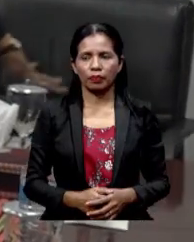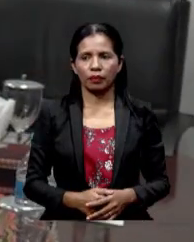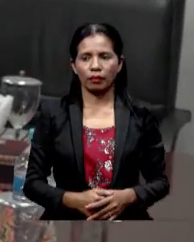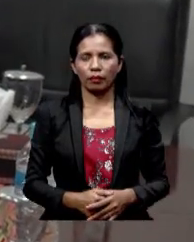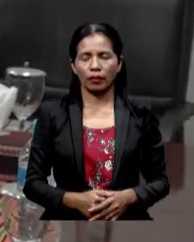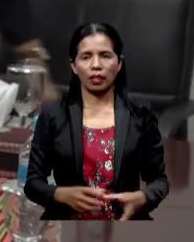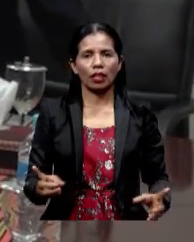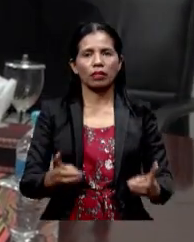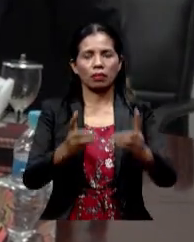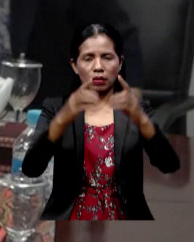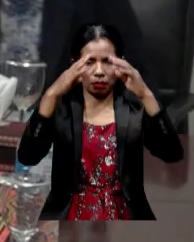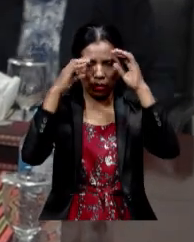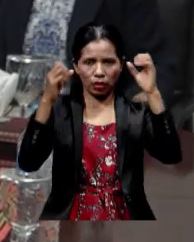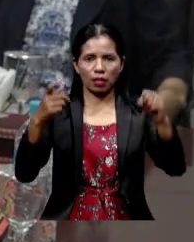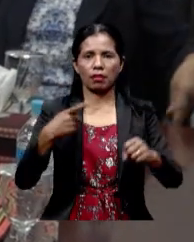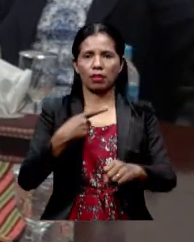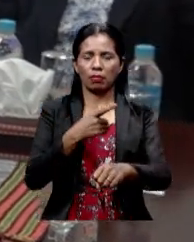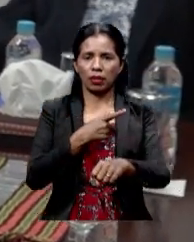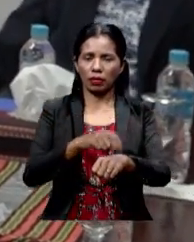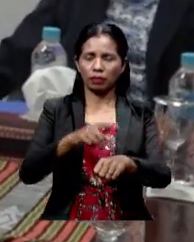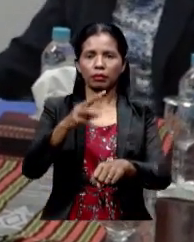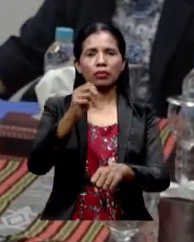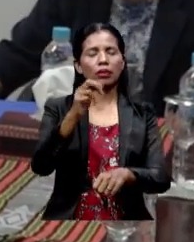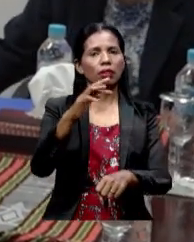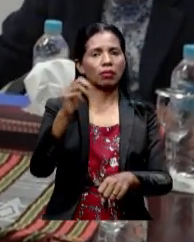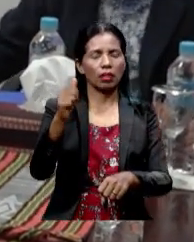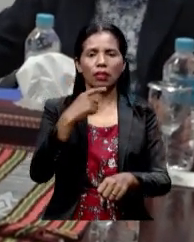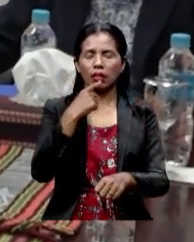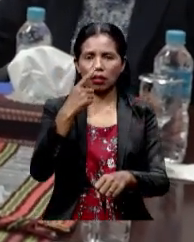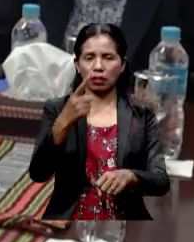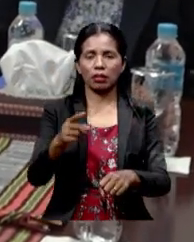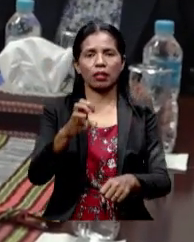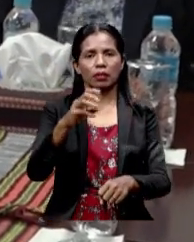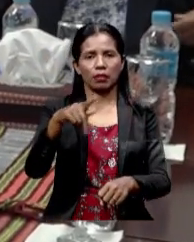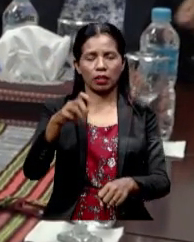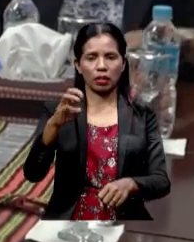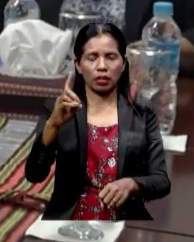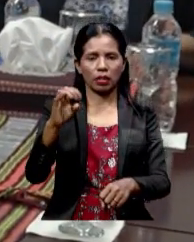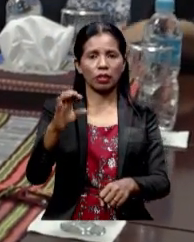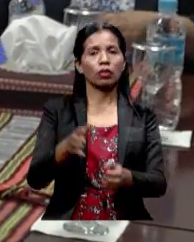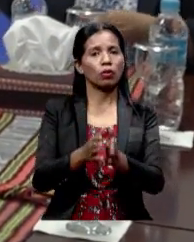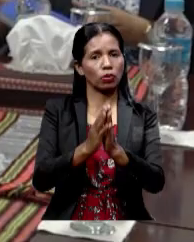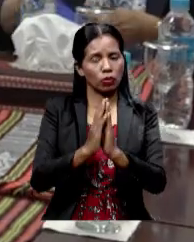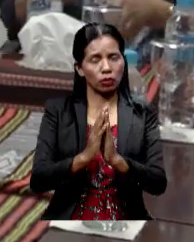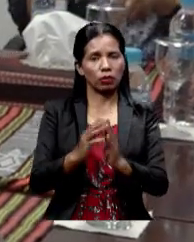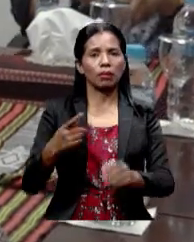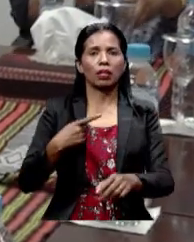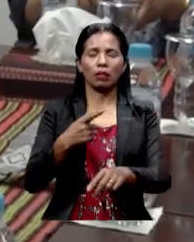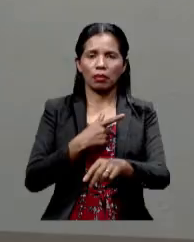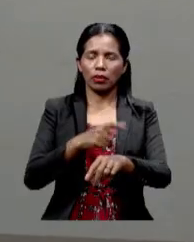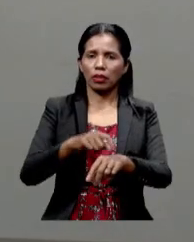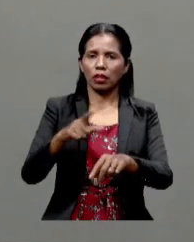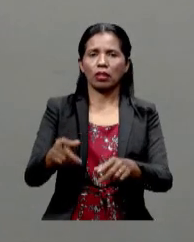Foi informado o presidente do Parlamento Nacional, Maria Fernanda Lai, Expedito Dias Jiménez, russo do Parlamento Nacional,